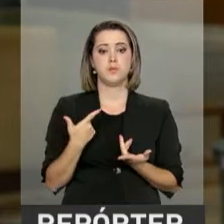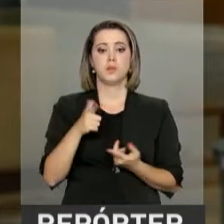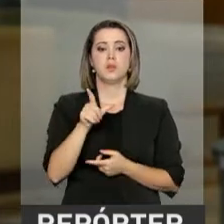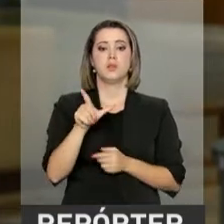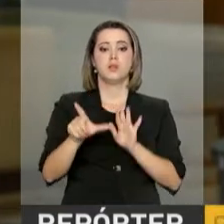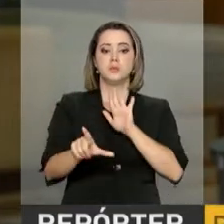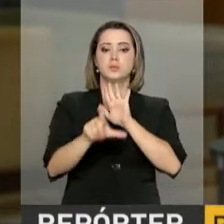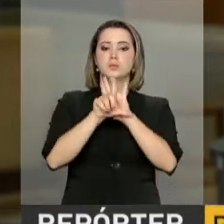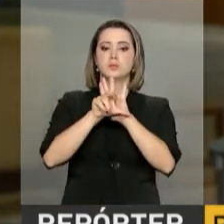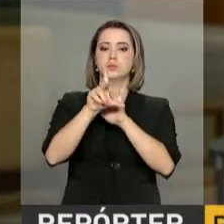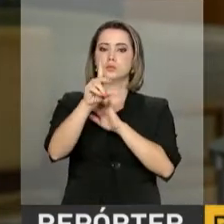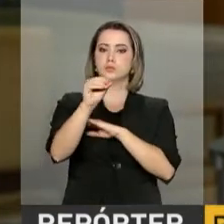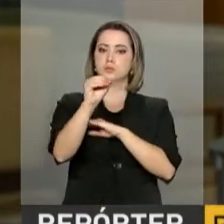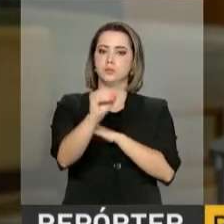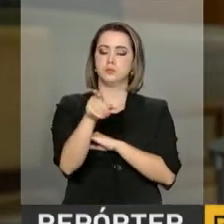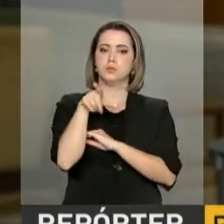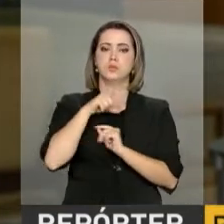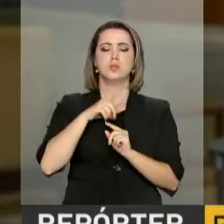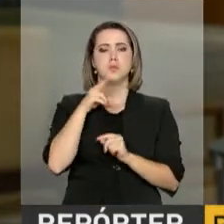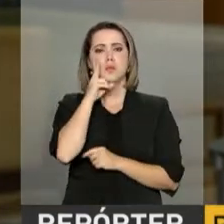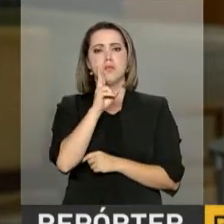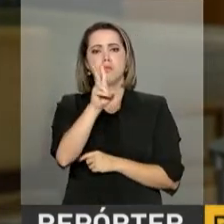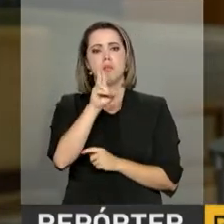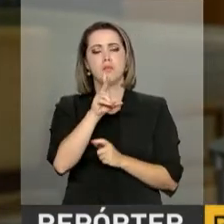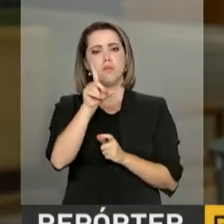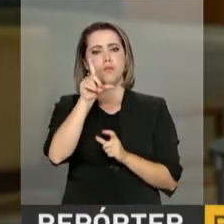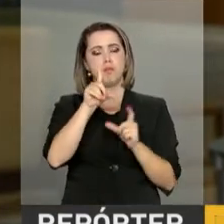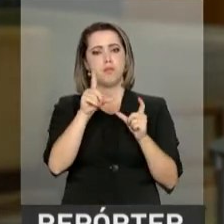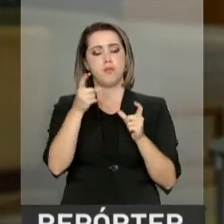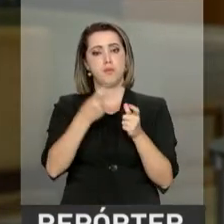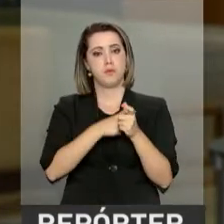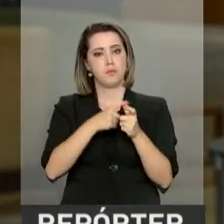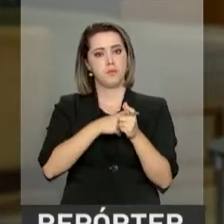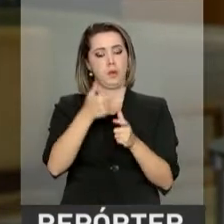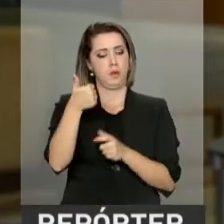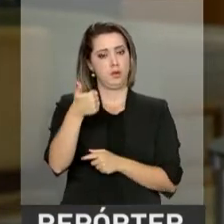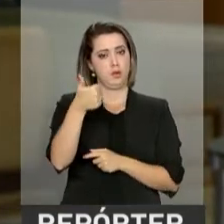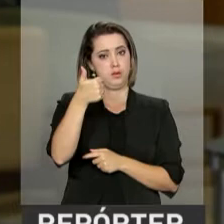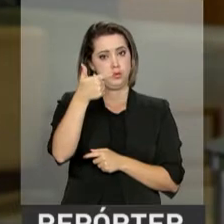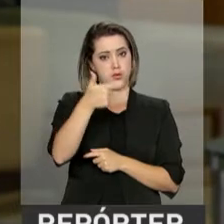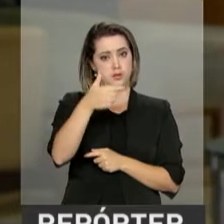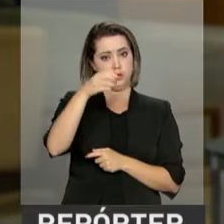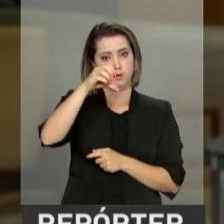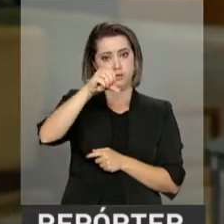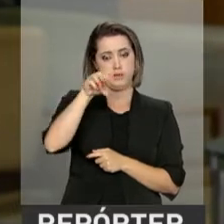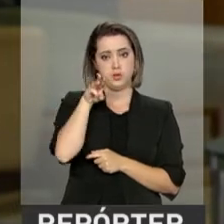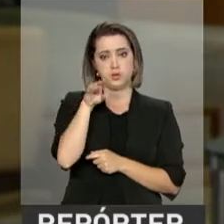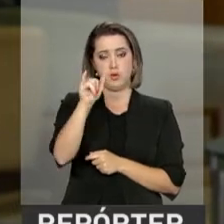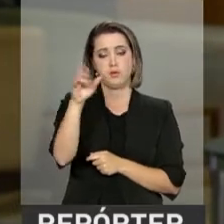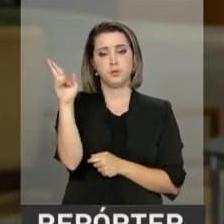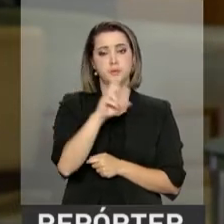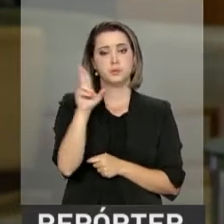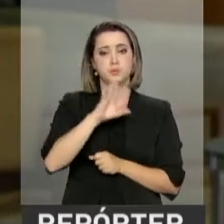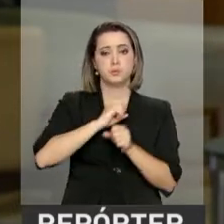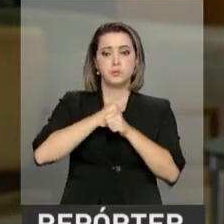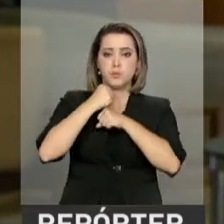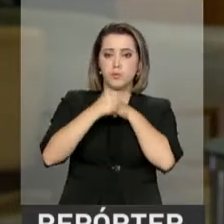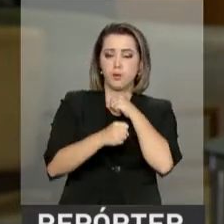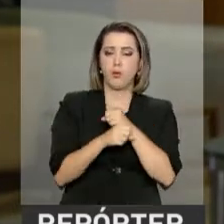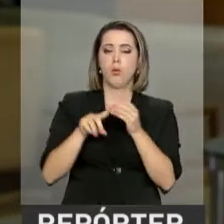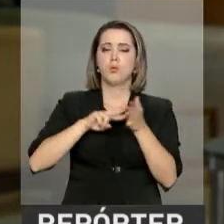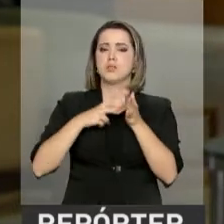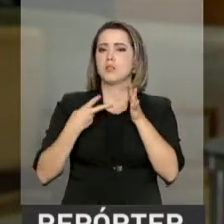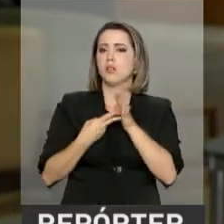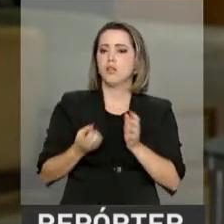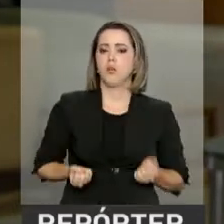orçamentárias também prevê um déficit de 129 bilhões de reais para o ano que vem o que significa que as despesas